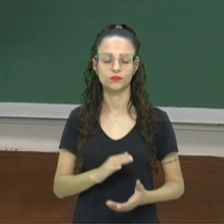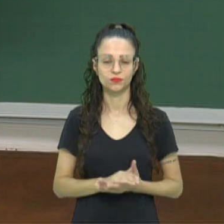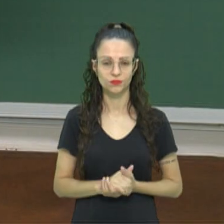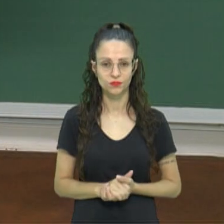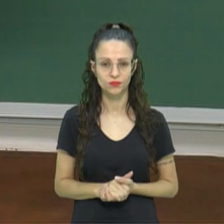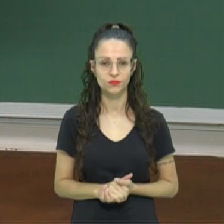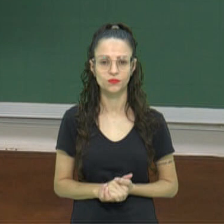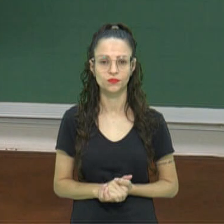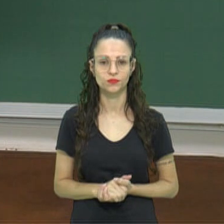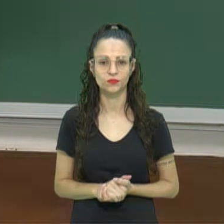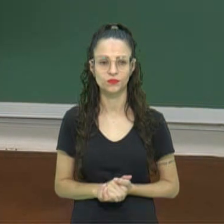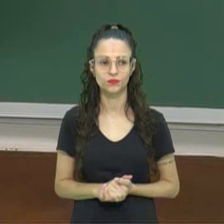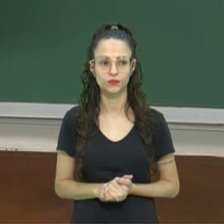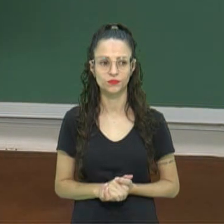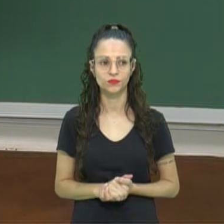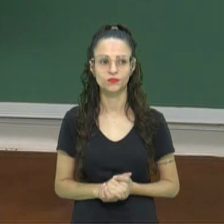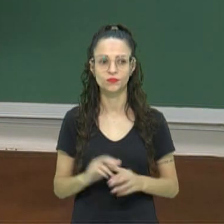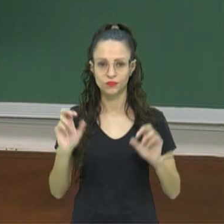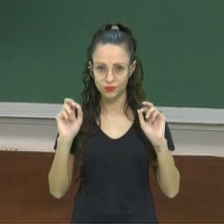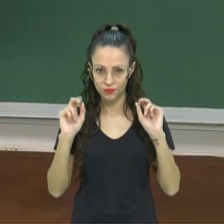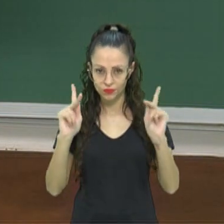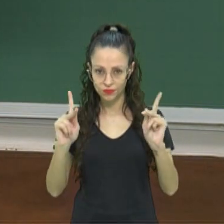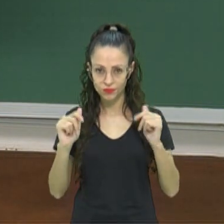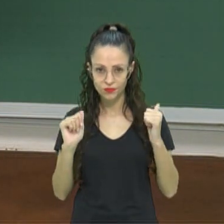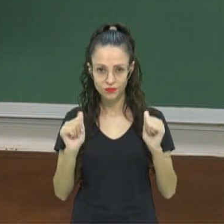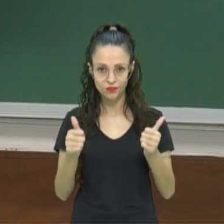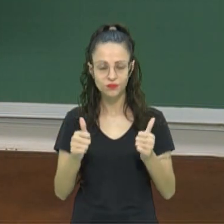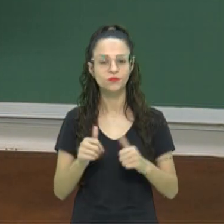1,9202 metros, ok?